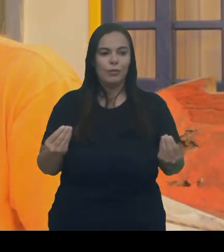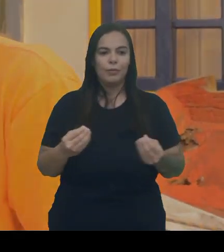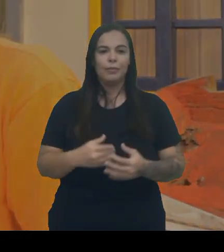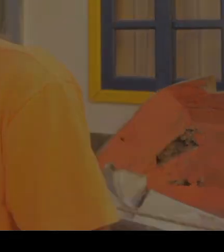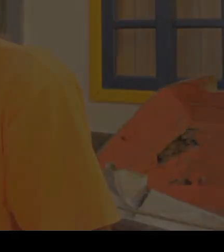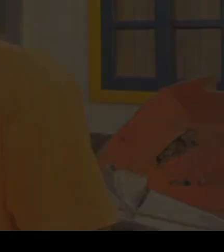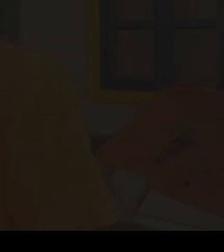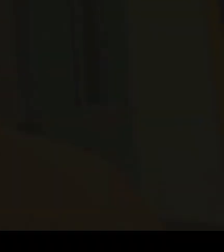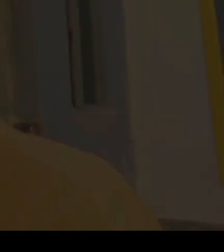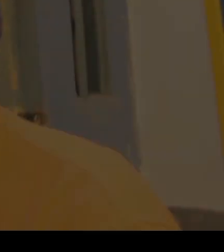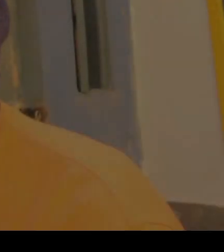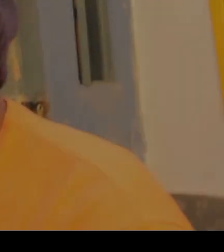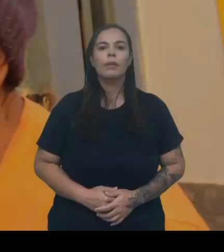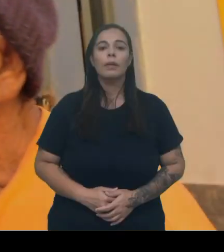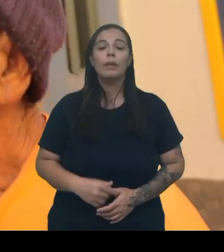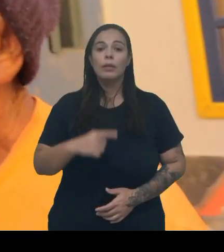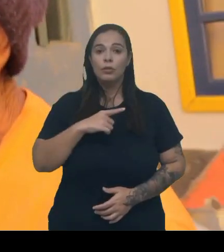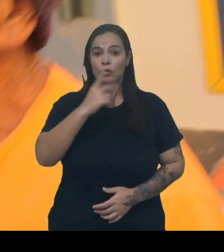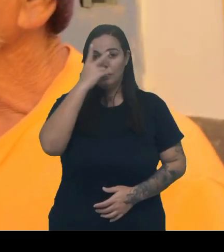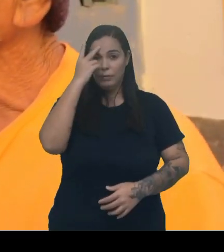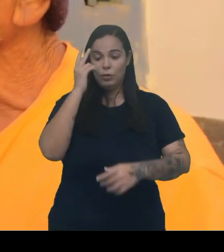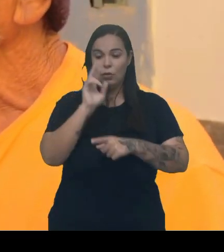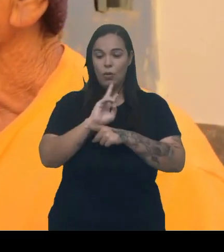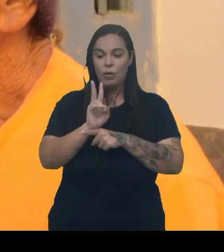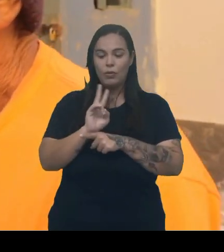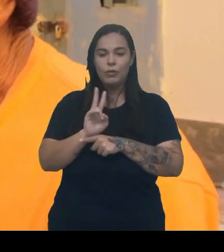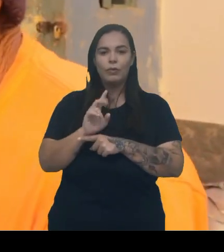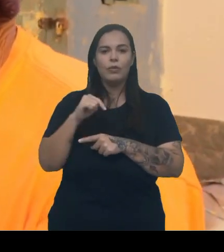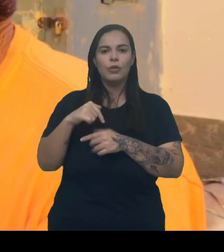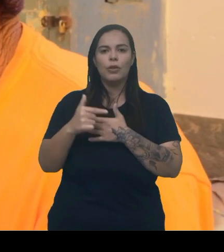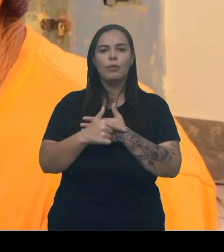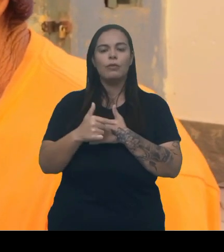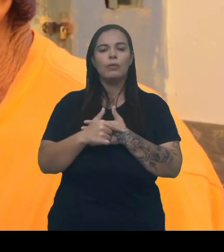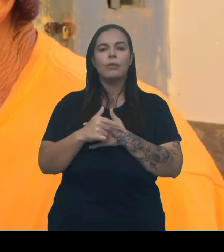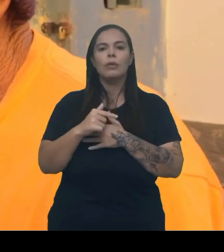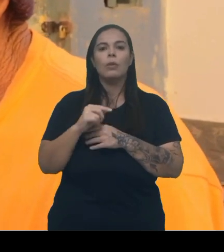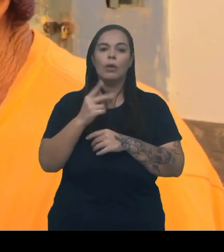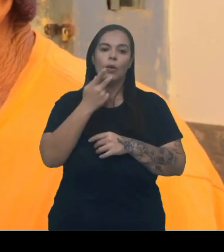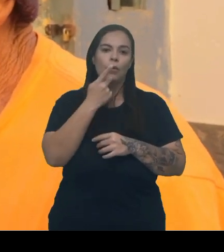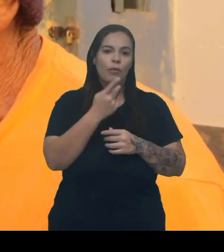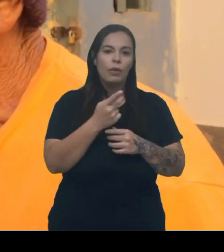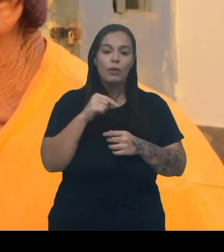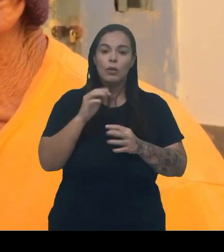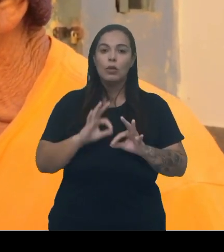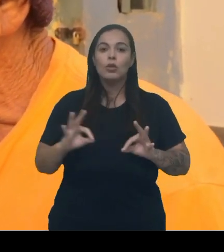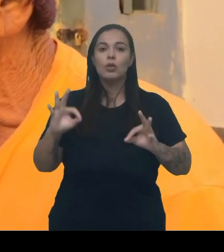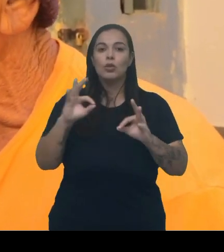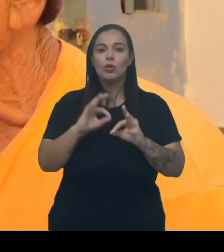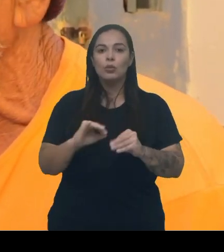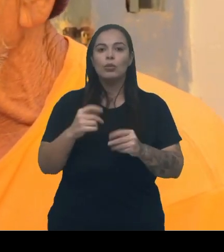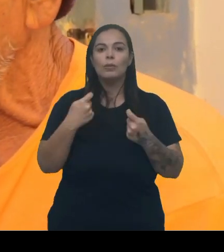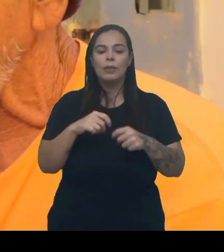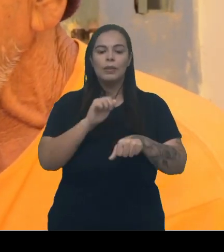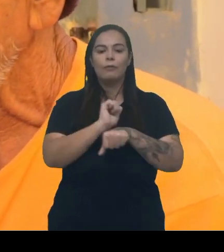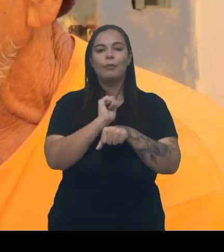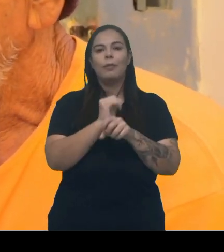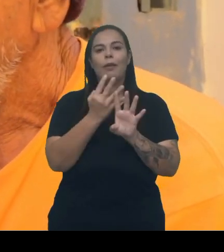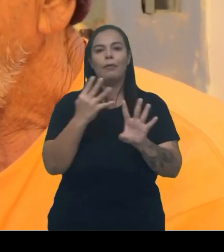dessa maneira. O vigia era, como eu estou falando para você, tudo era por